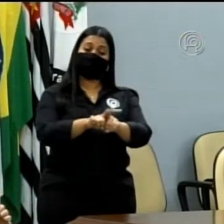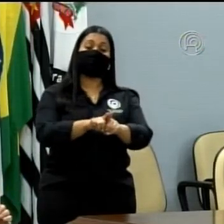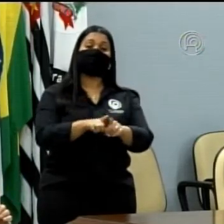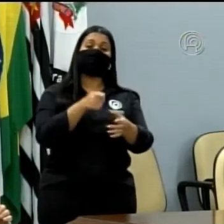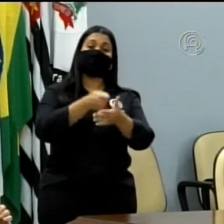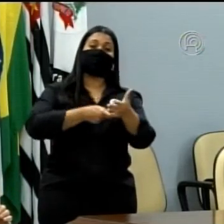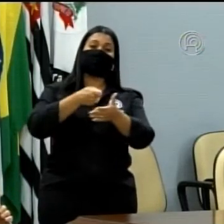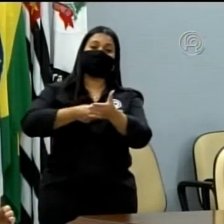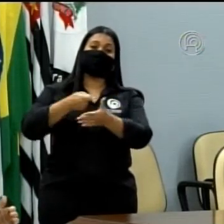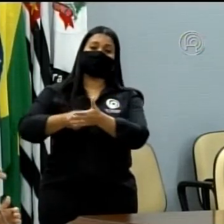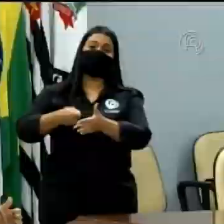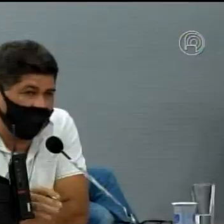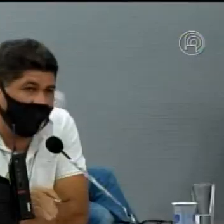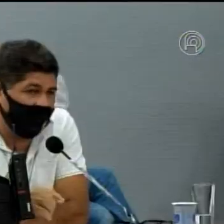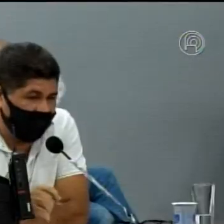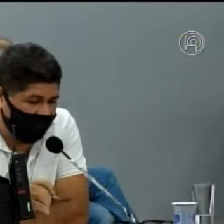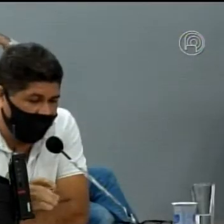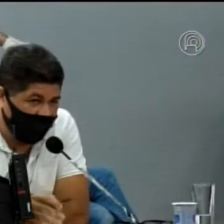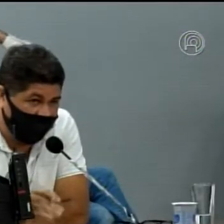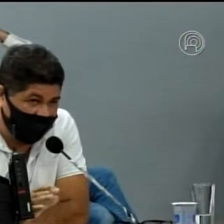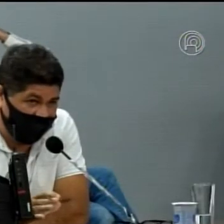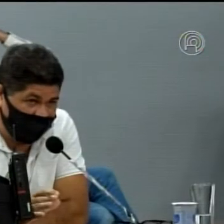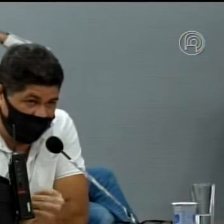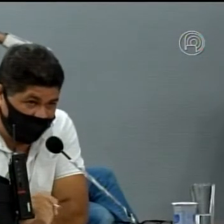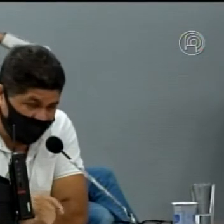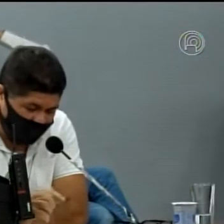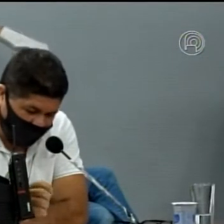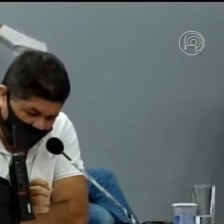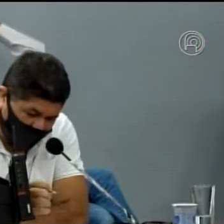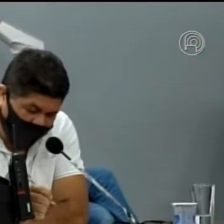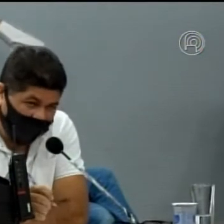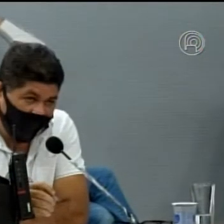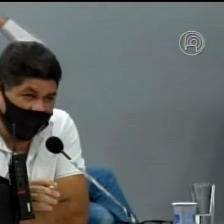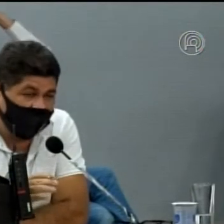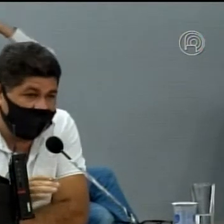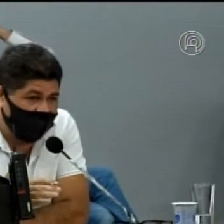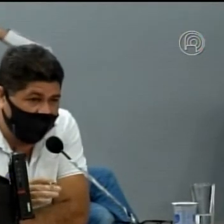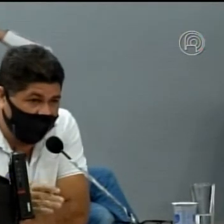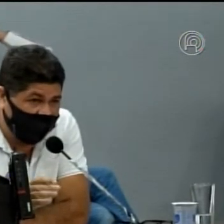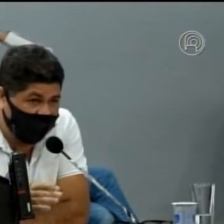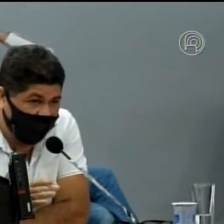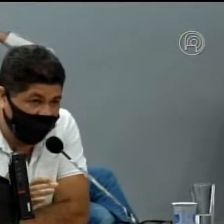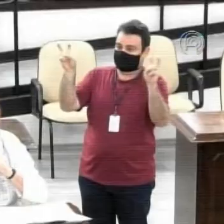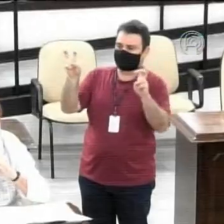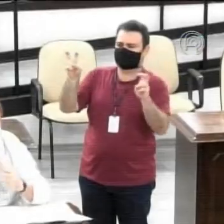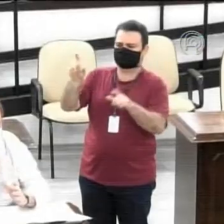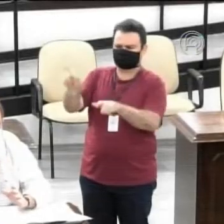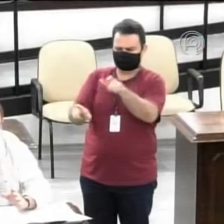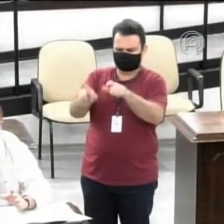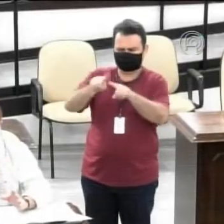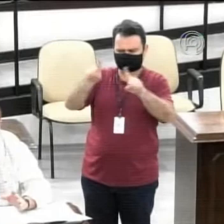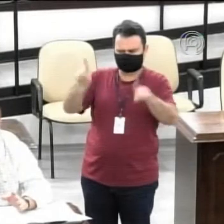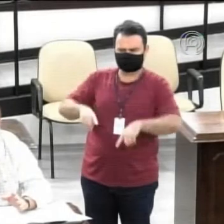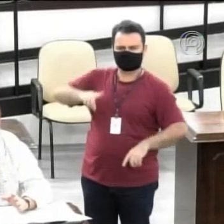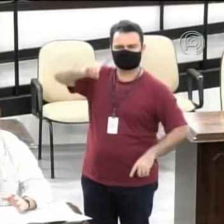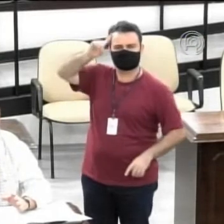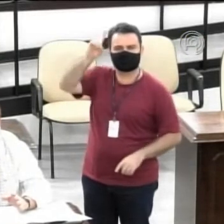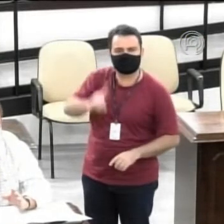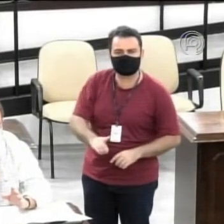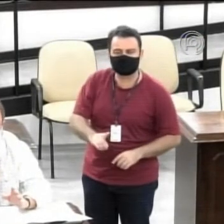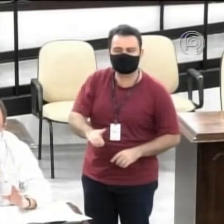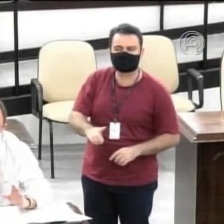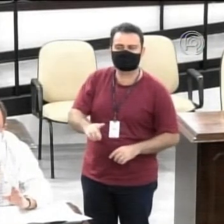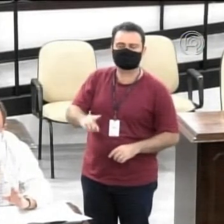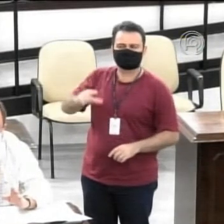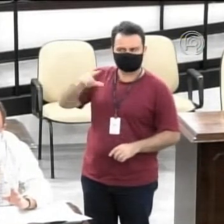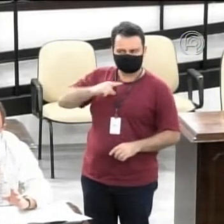Legislativo, Pedro Roberto, do Patriota, e Rossini Diniz, do PL, que também integram a comissão, ouviram na 11ª reunião